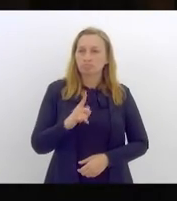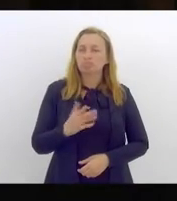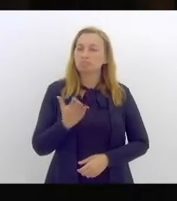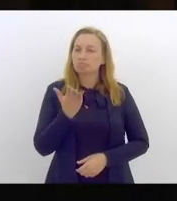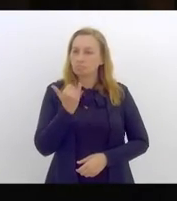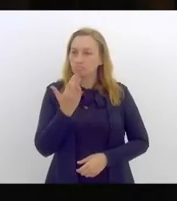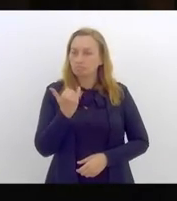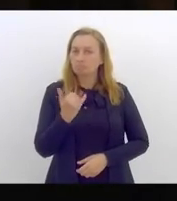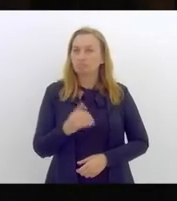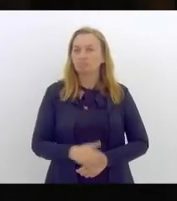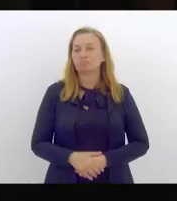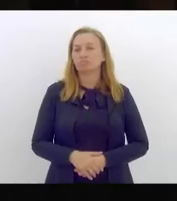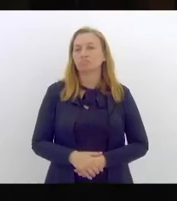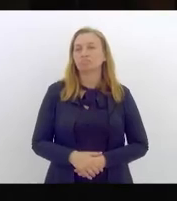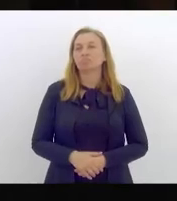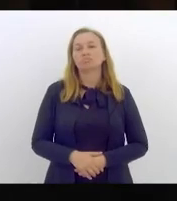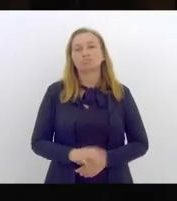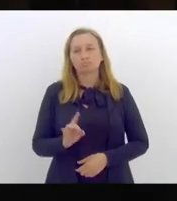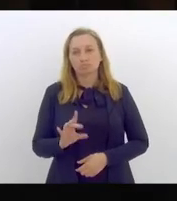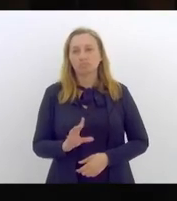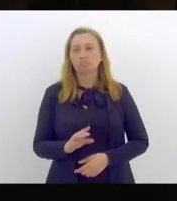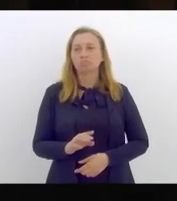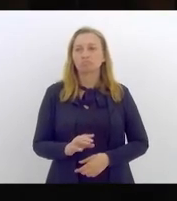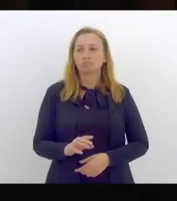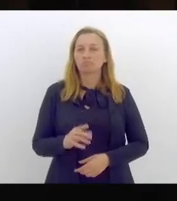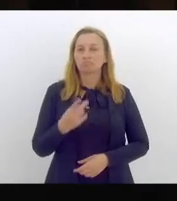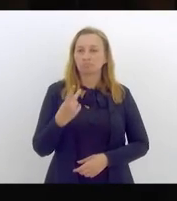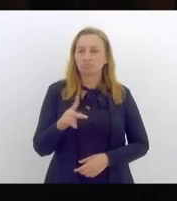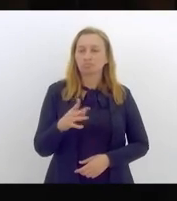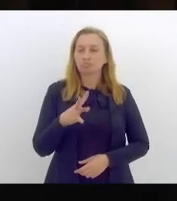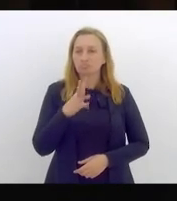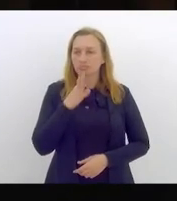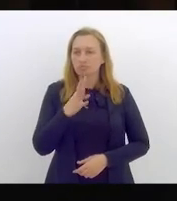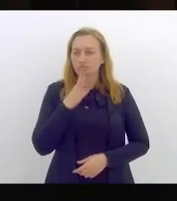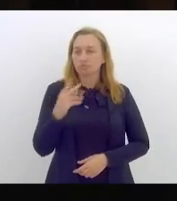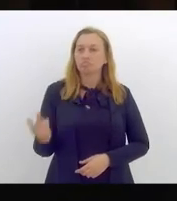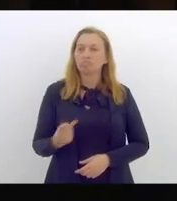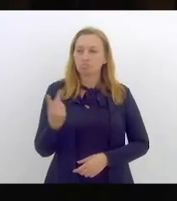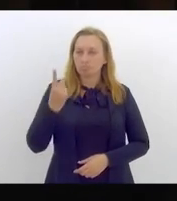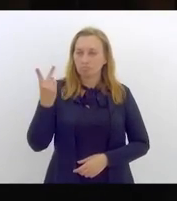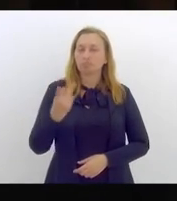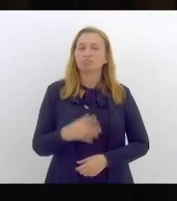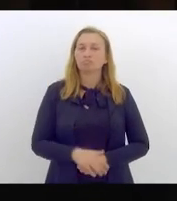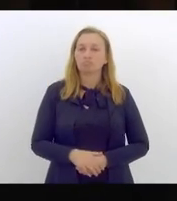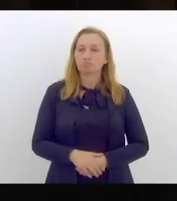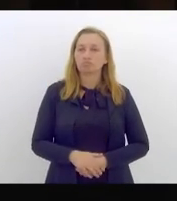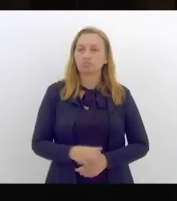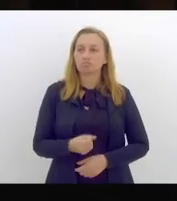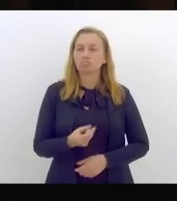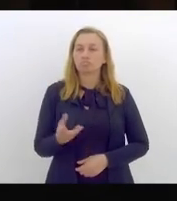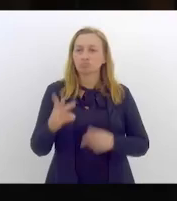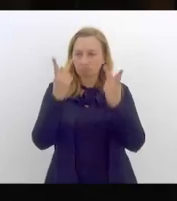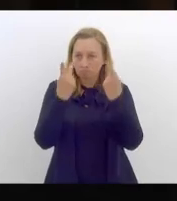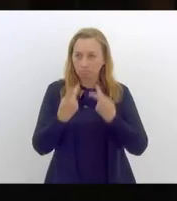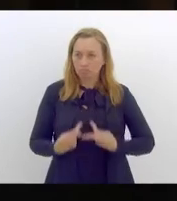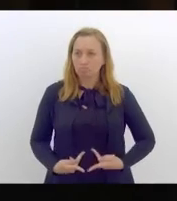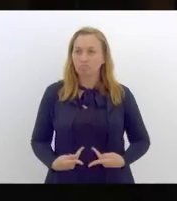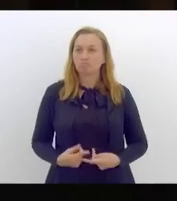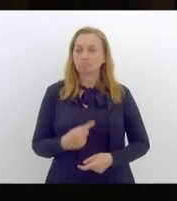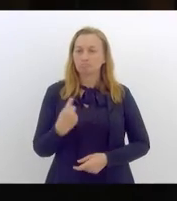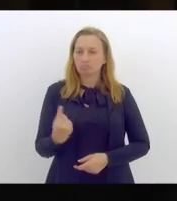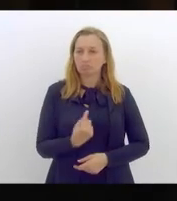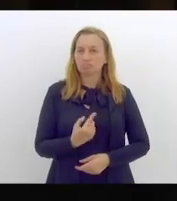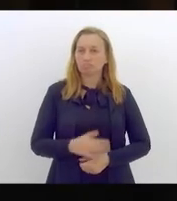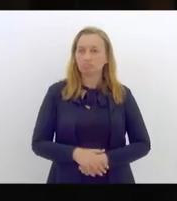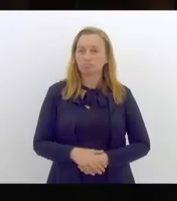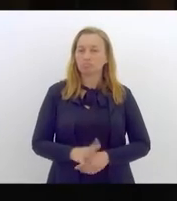de comida na mesa, mas não só isso, de ter o seu reconhecimento e valorização enquanto seres humanos que somos.